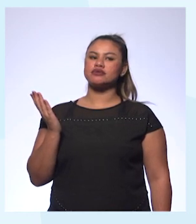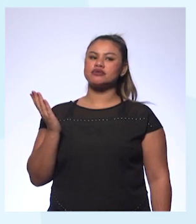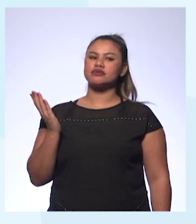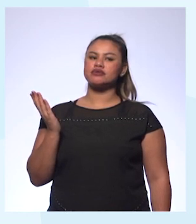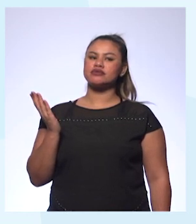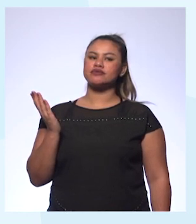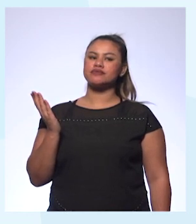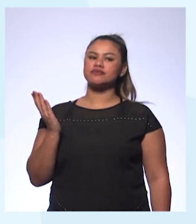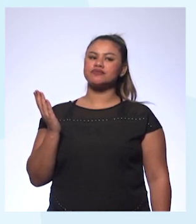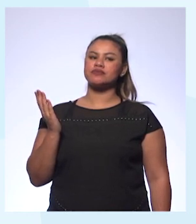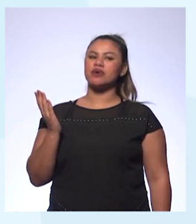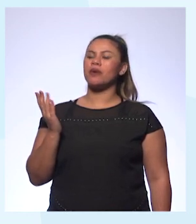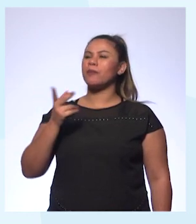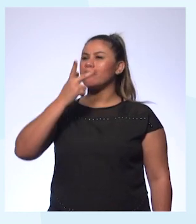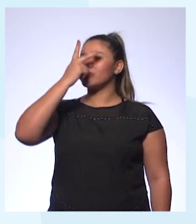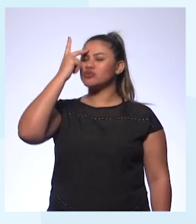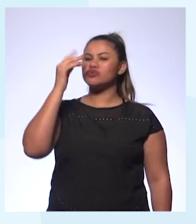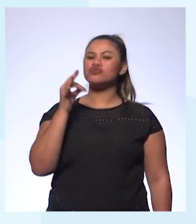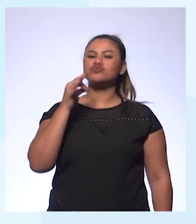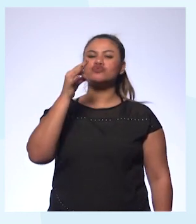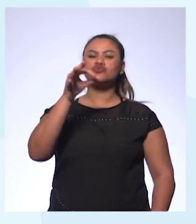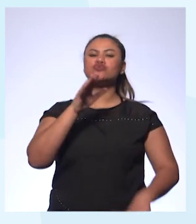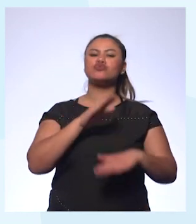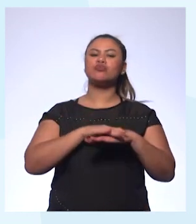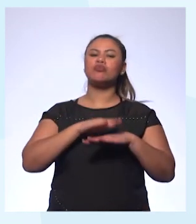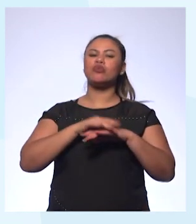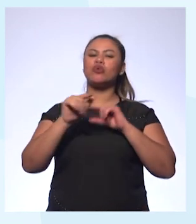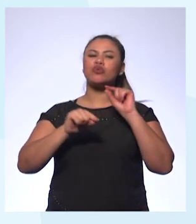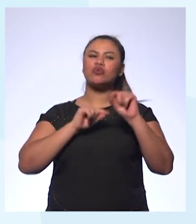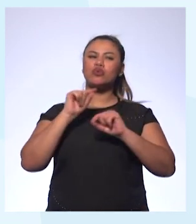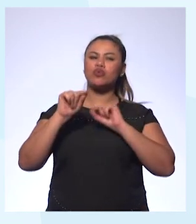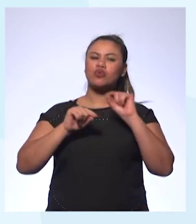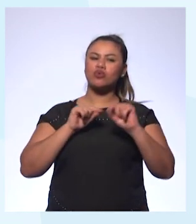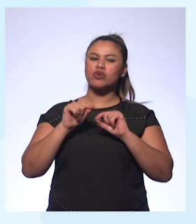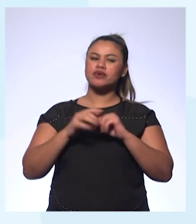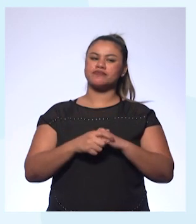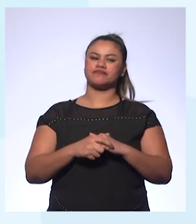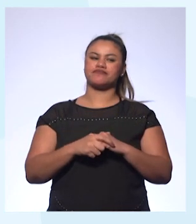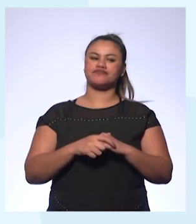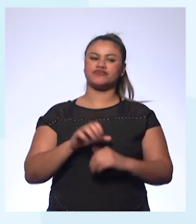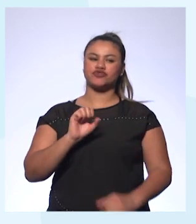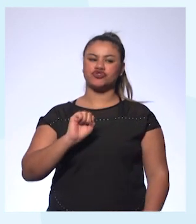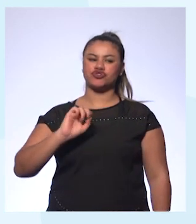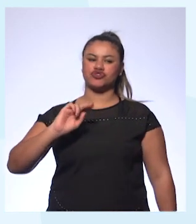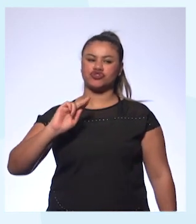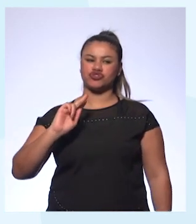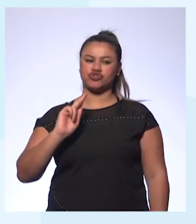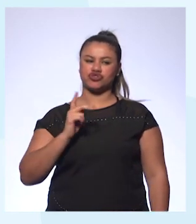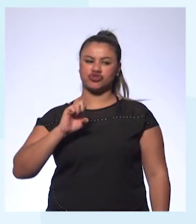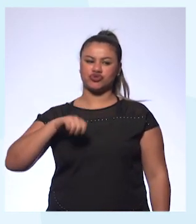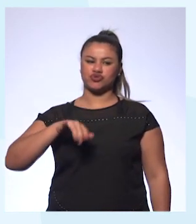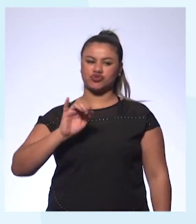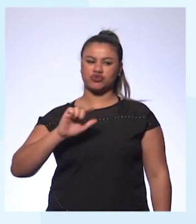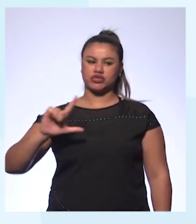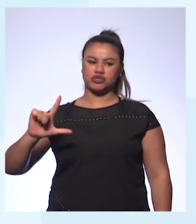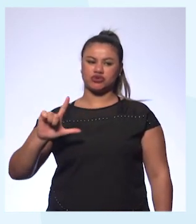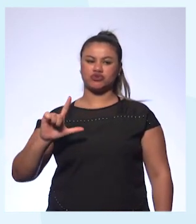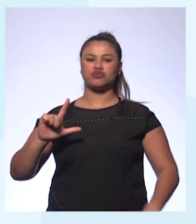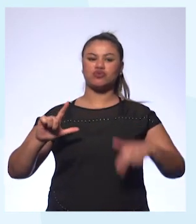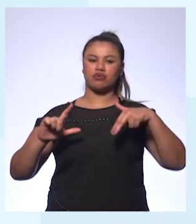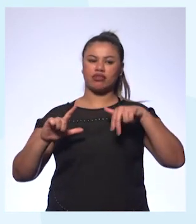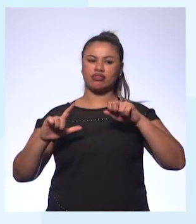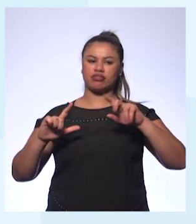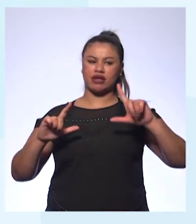when the feature que essas pessoas vão fazer no futuro desculpa tá E aí tem lá cheiro eu Lala nextier tá faltando o